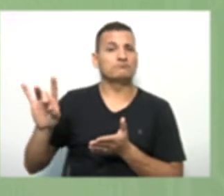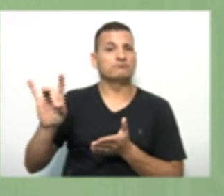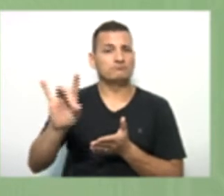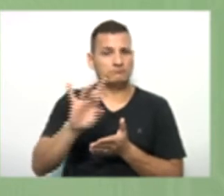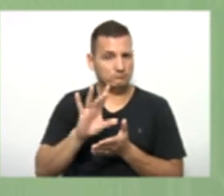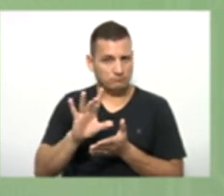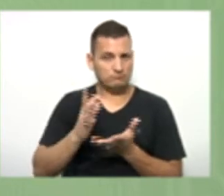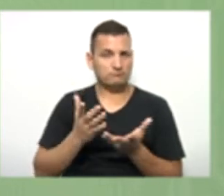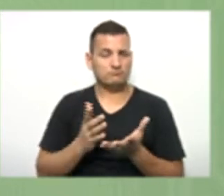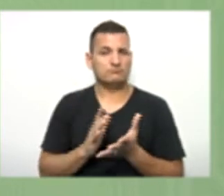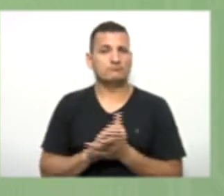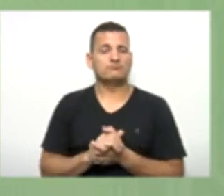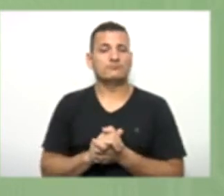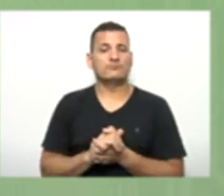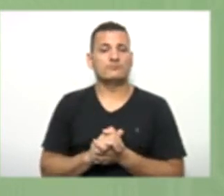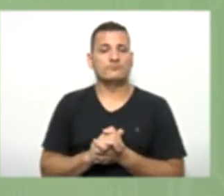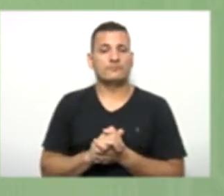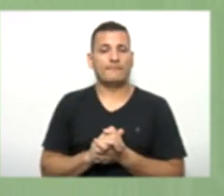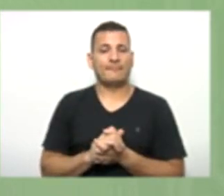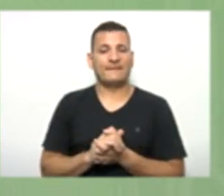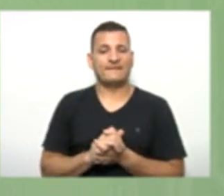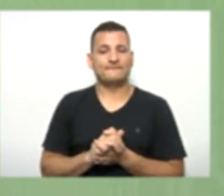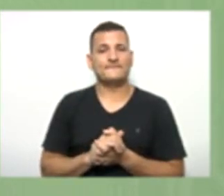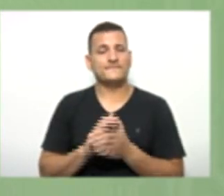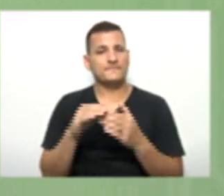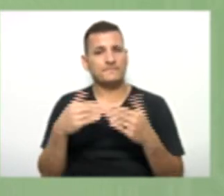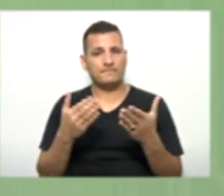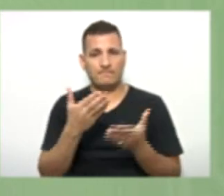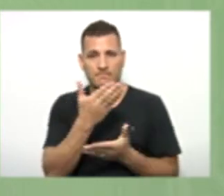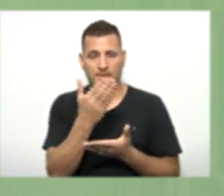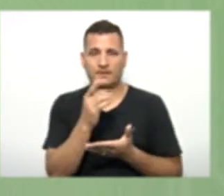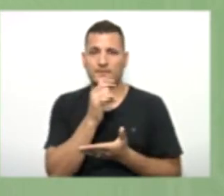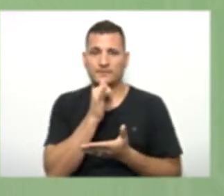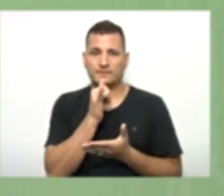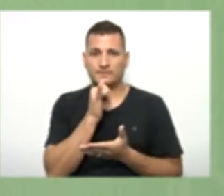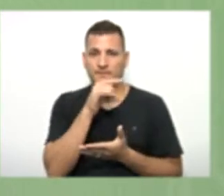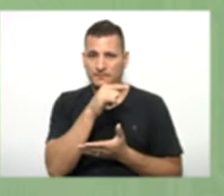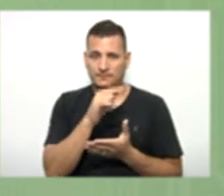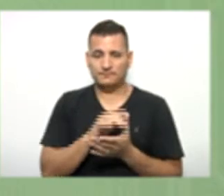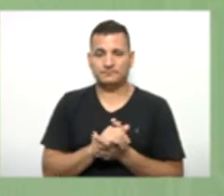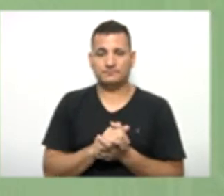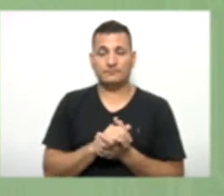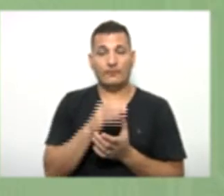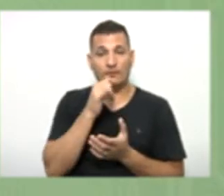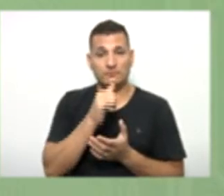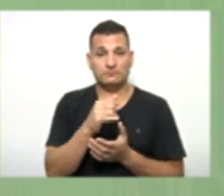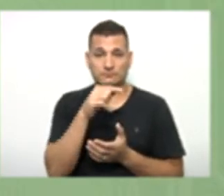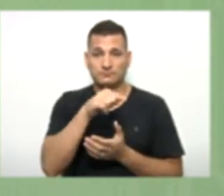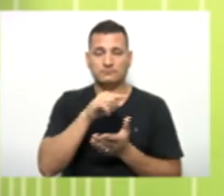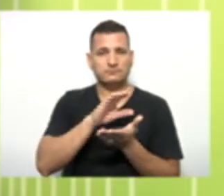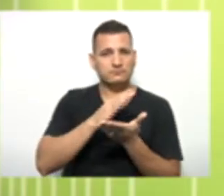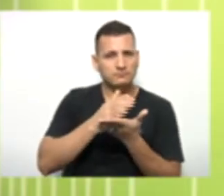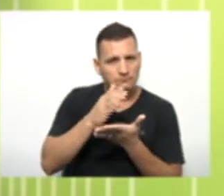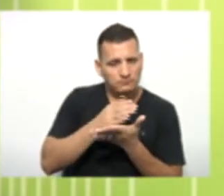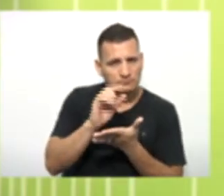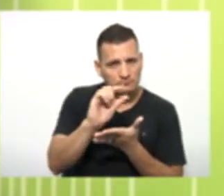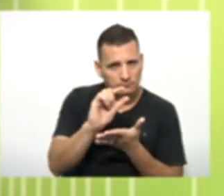associado participante receberá. Então, nós temos esse exemplo aqui que para gerar essa sobra de